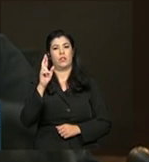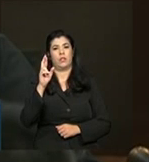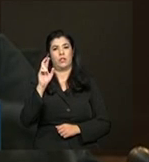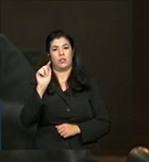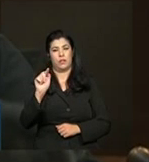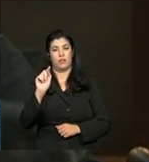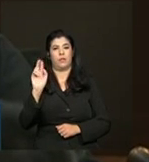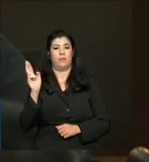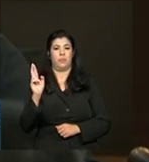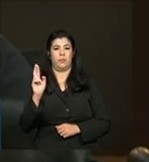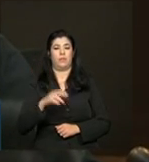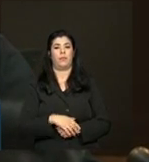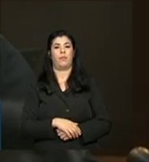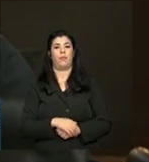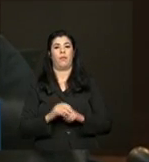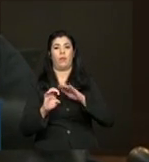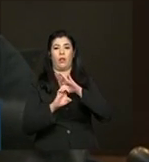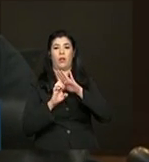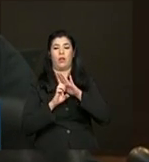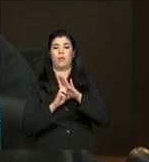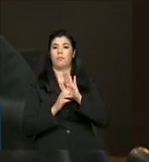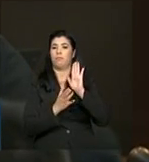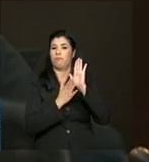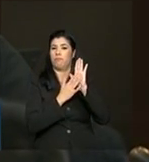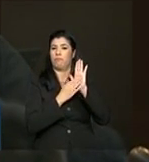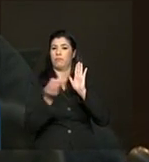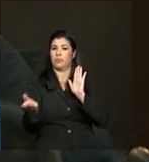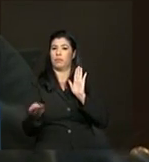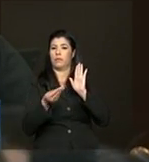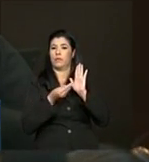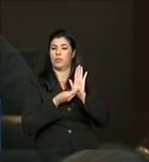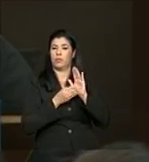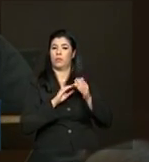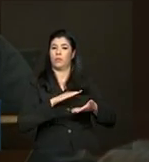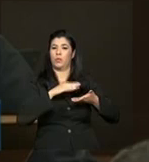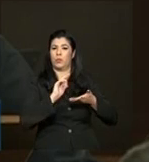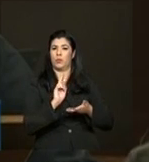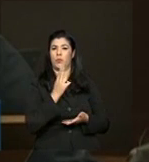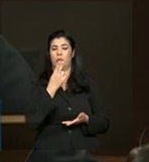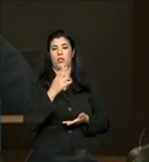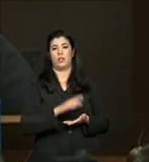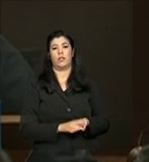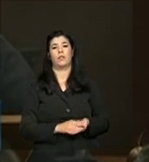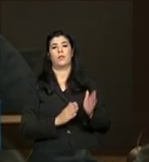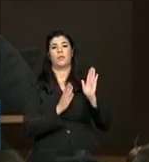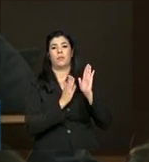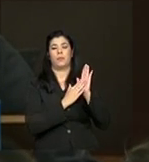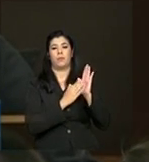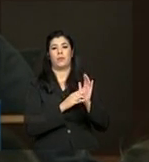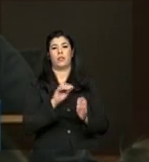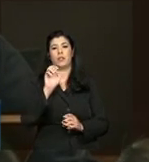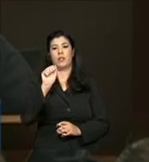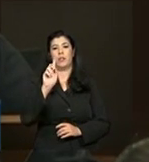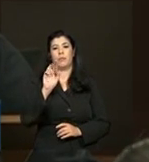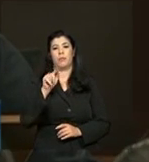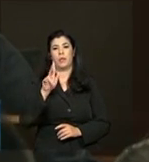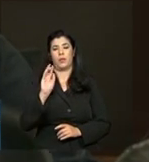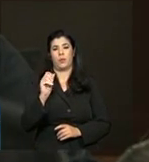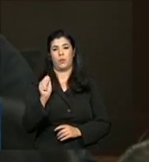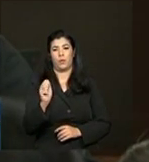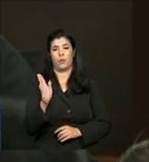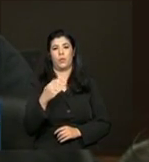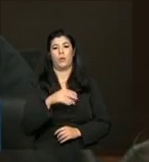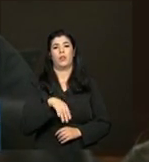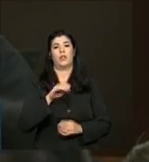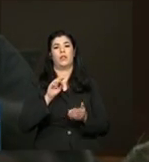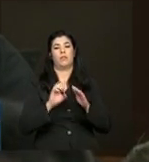R$ 17.332.205,67. Habilitaram-se a entregar propostas para o leilão do lote H. Proponente a Bengoa Construção Brasil Limitada, representado pela